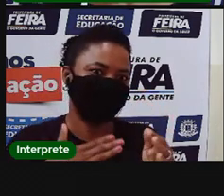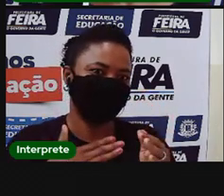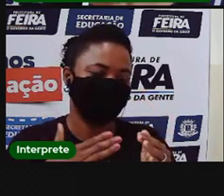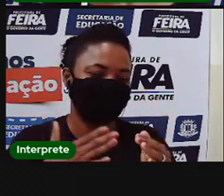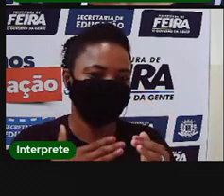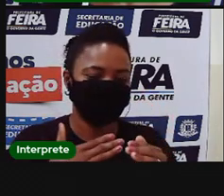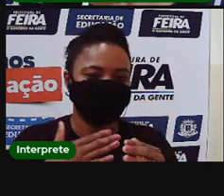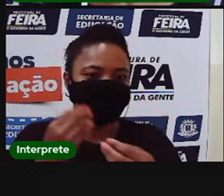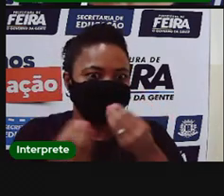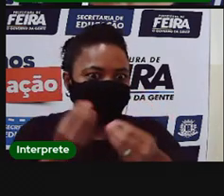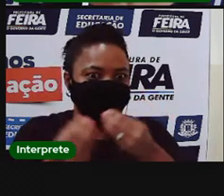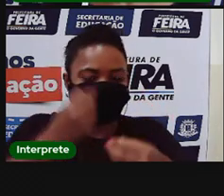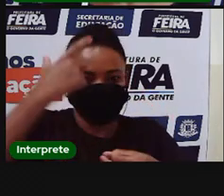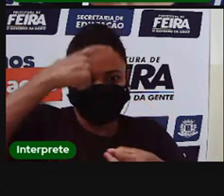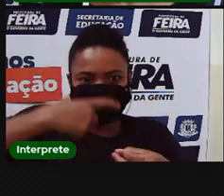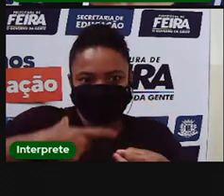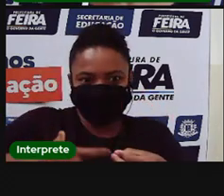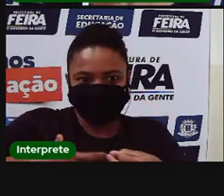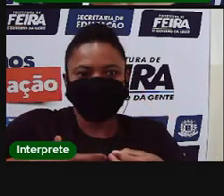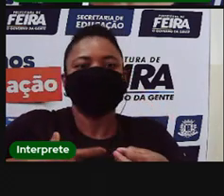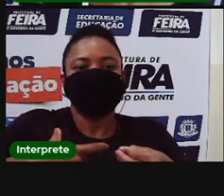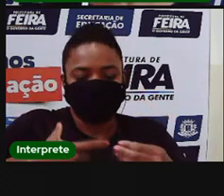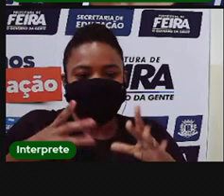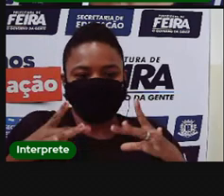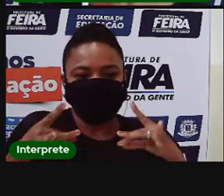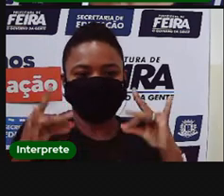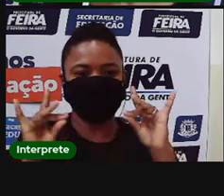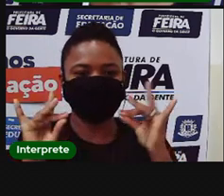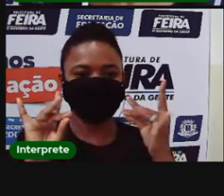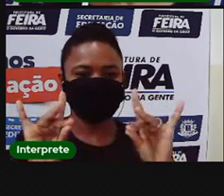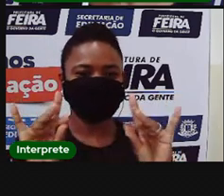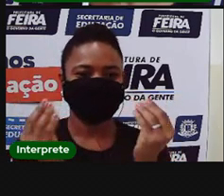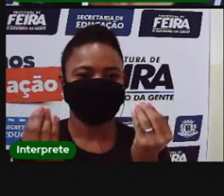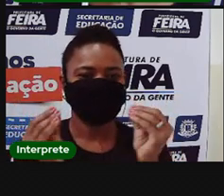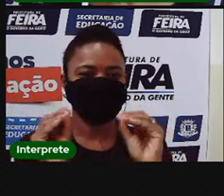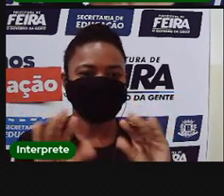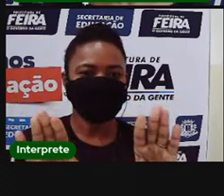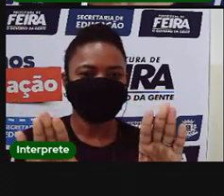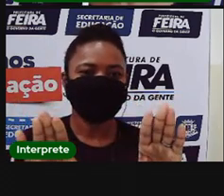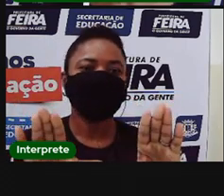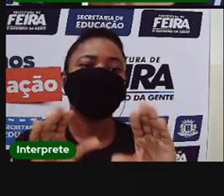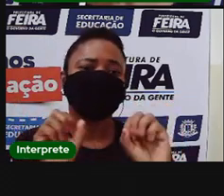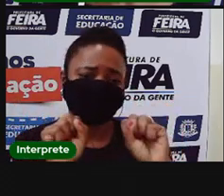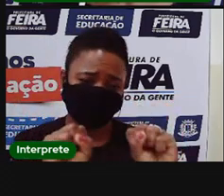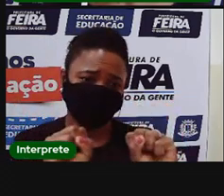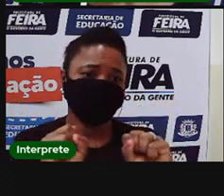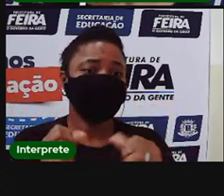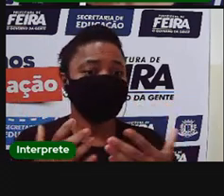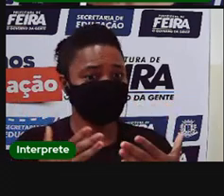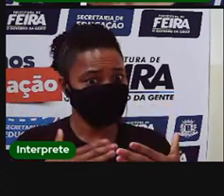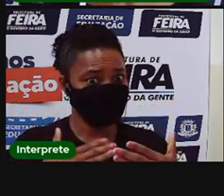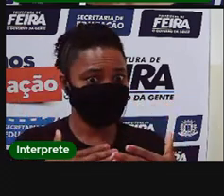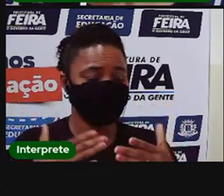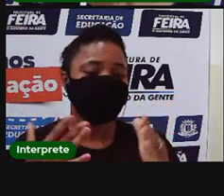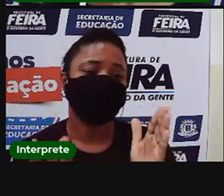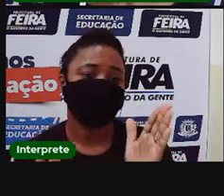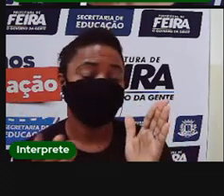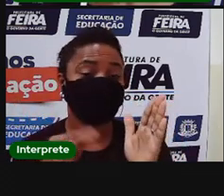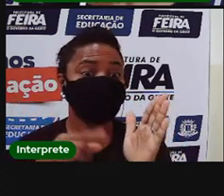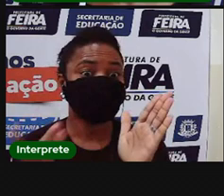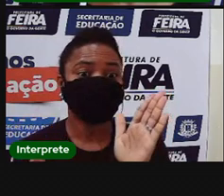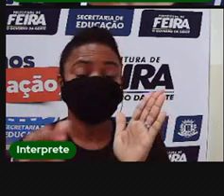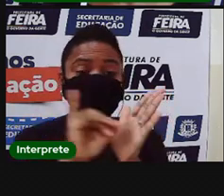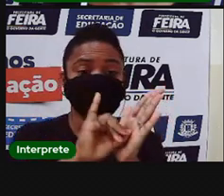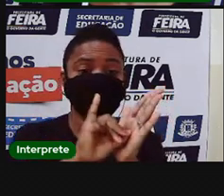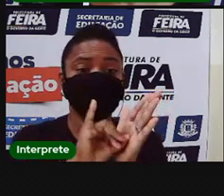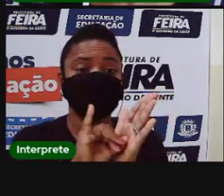por isso também, como você falou na hora dos slides, eu coloquei a minha identidade nisso, é a forma que eu me comunico. Então, isso é uma